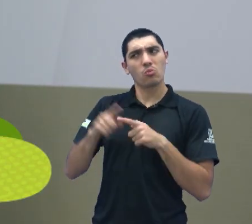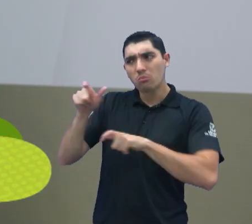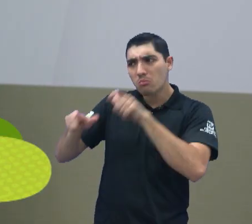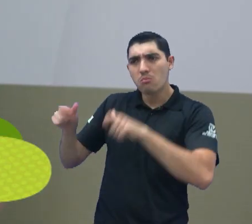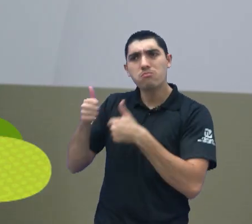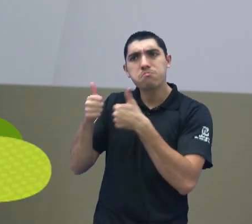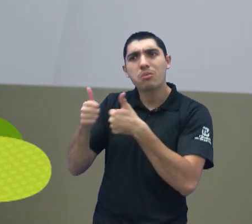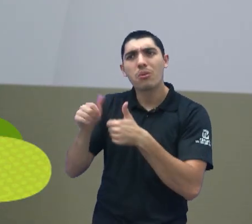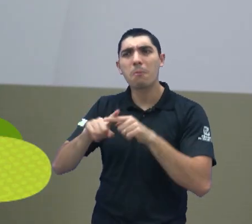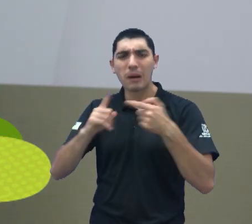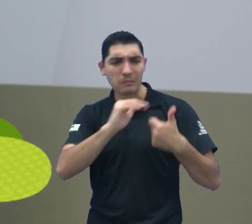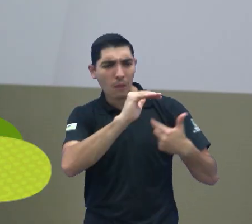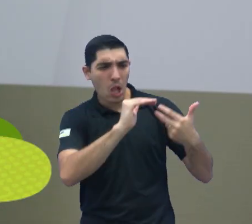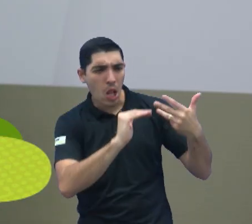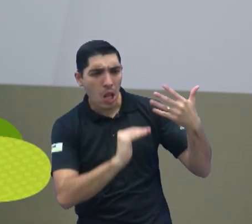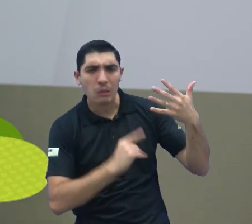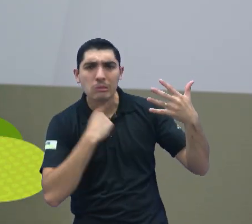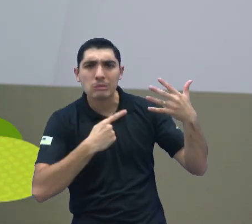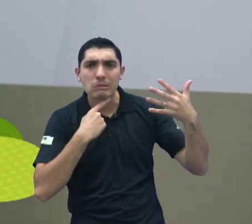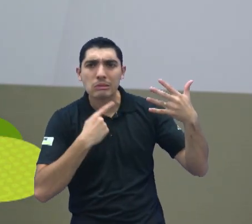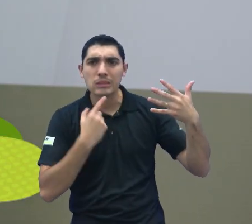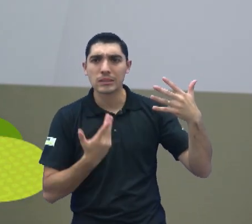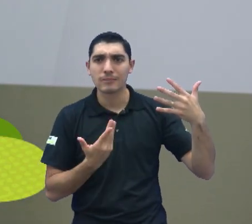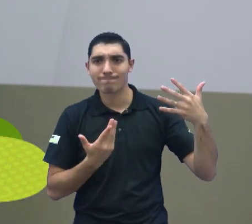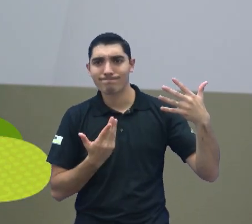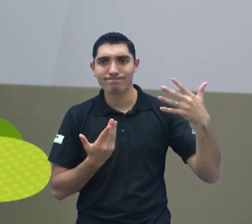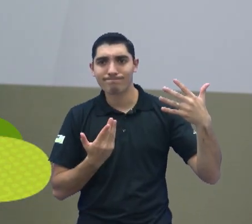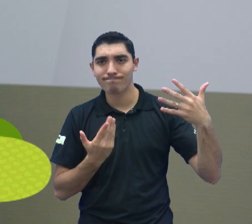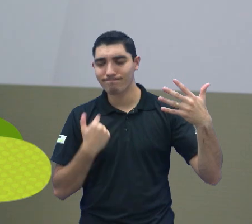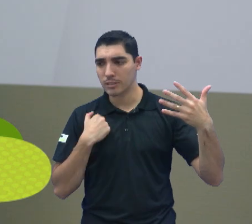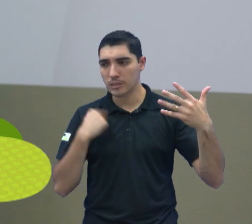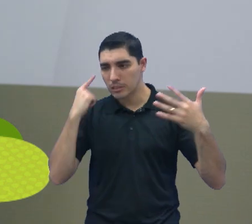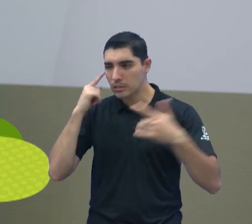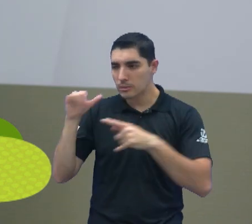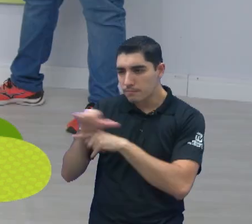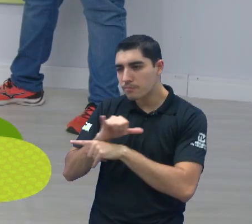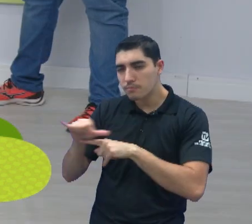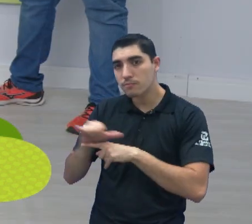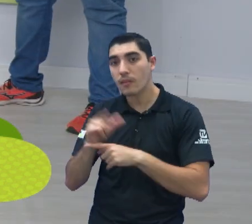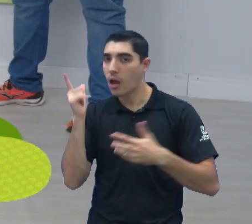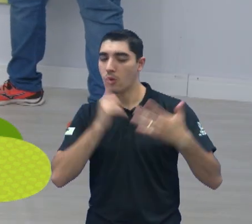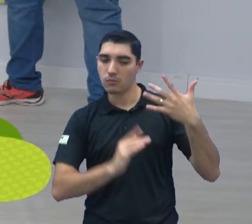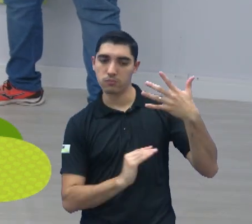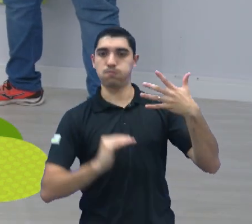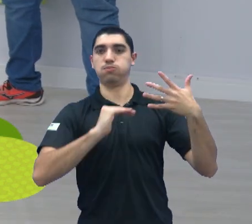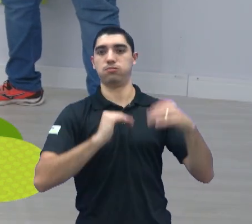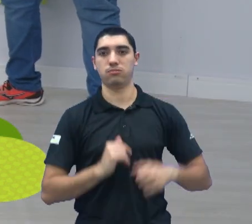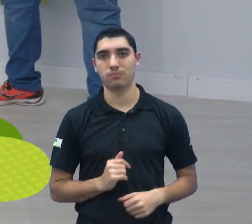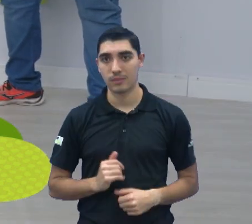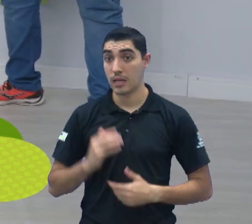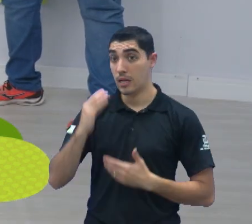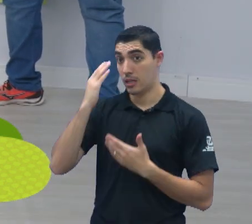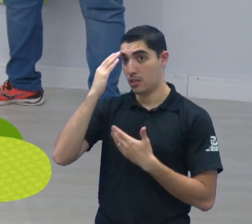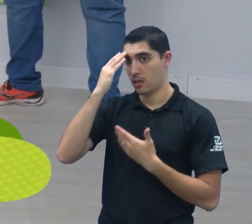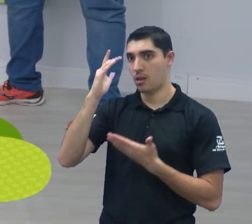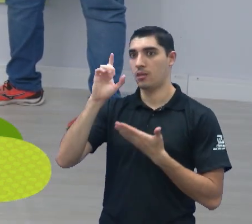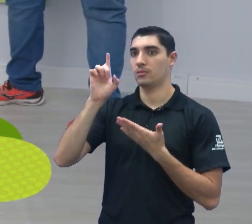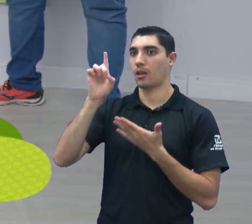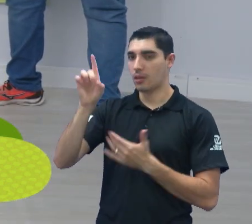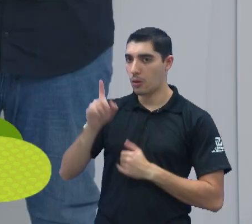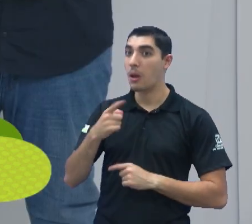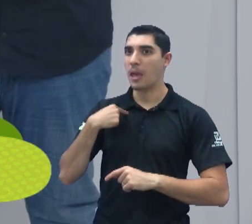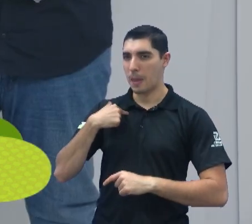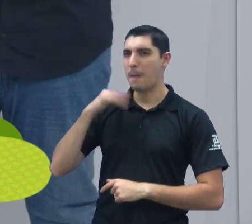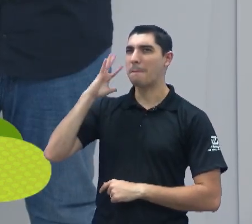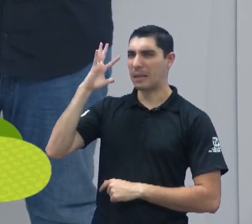que a gente precisava tentar mexer para mudar um pouquinho o brio de cada um ali, e deu certo. Graças a Deus, né? Porque a gente realmente achou que a vaca tinha